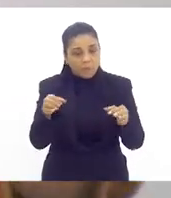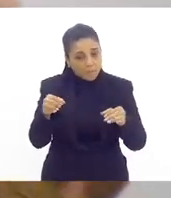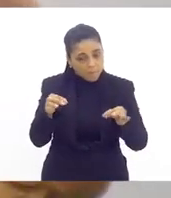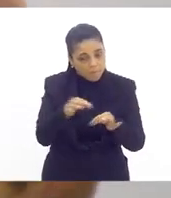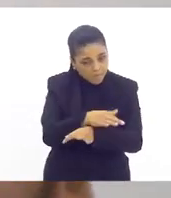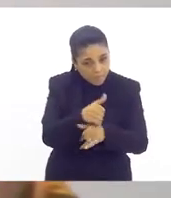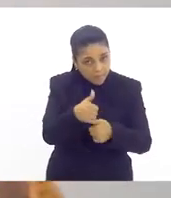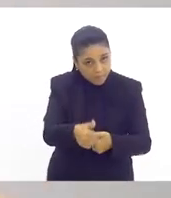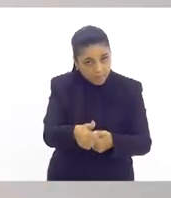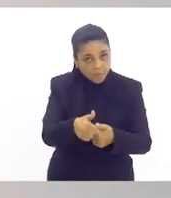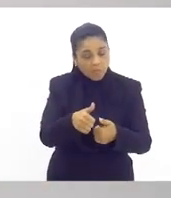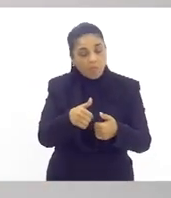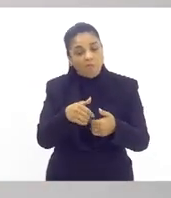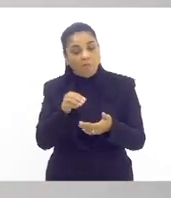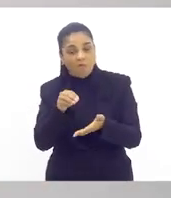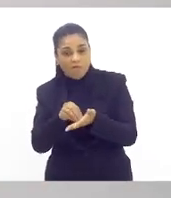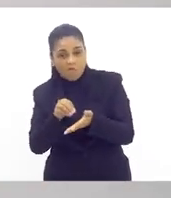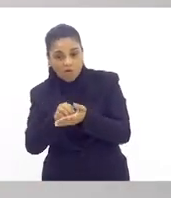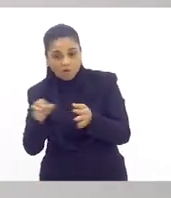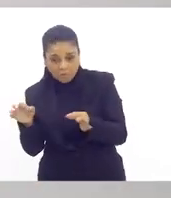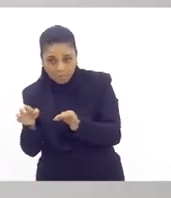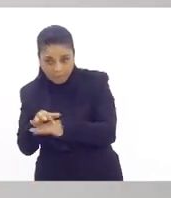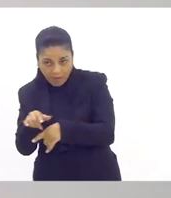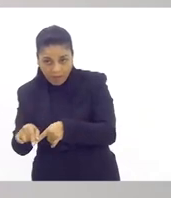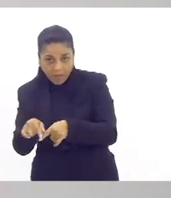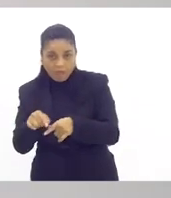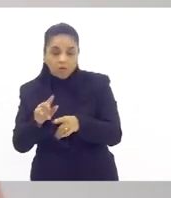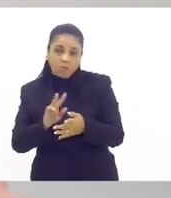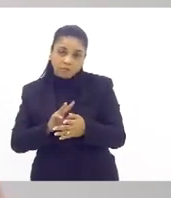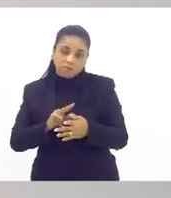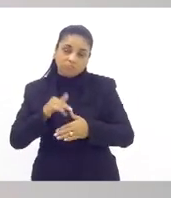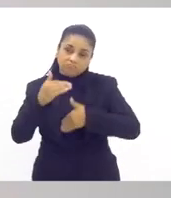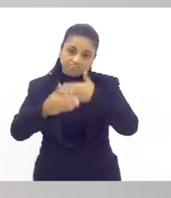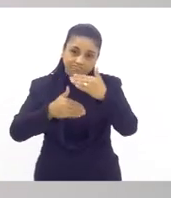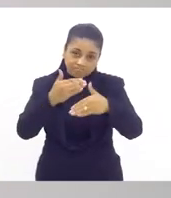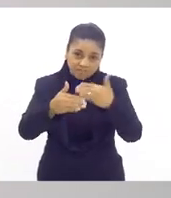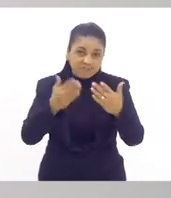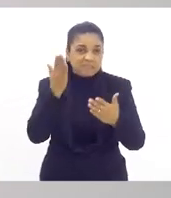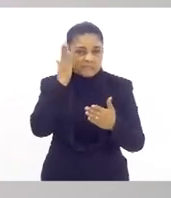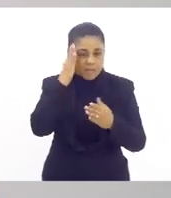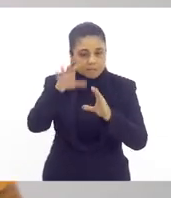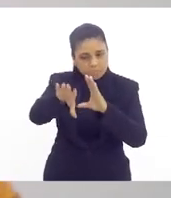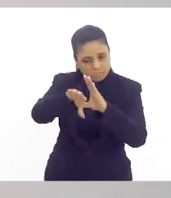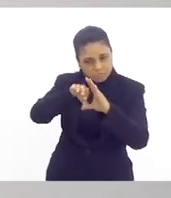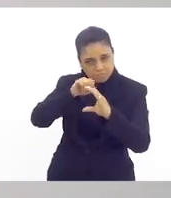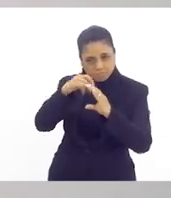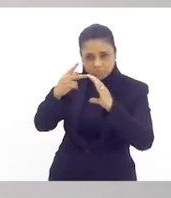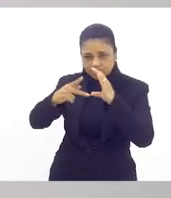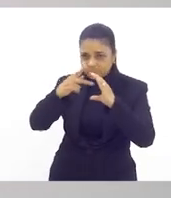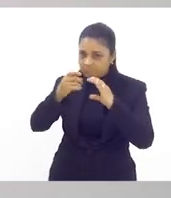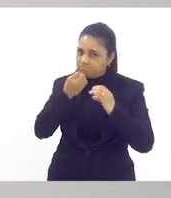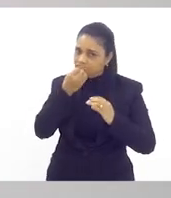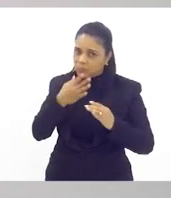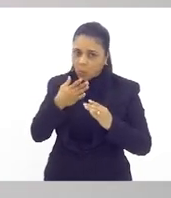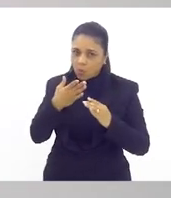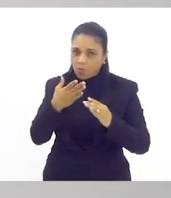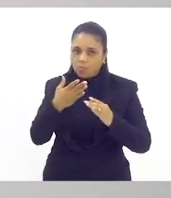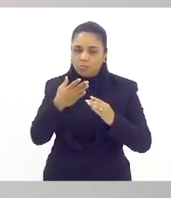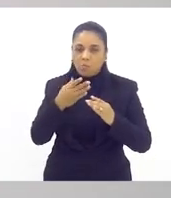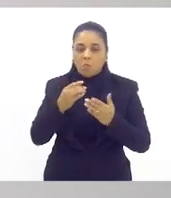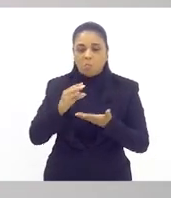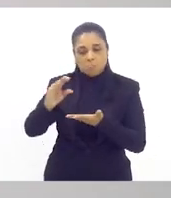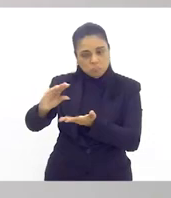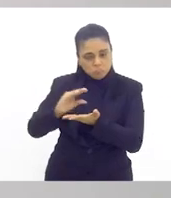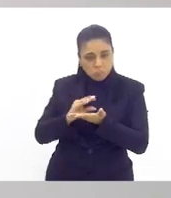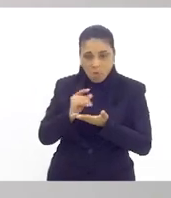concluídos ou que precisam ser colocados de pé e que a gente sabe que uma boa produção visual não se faz com